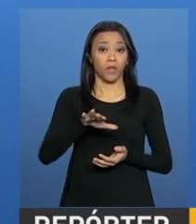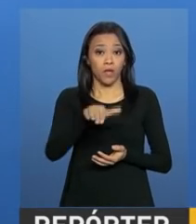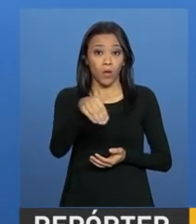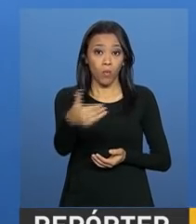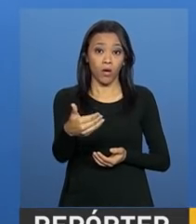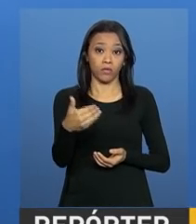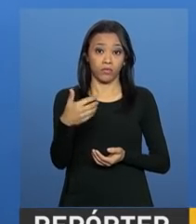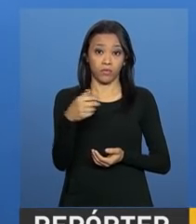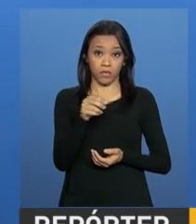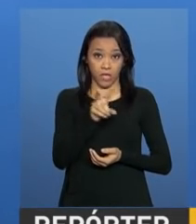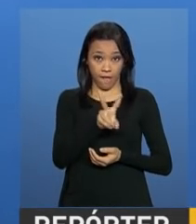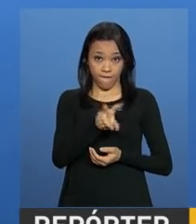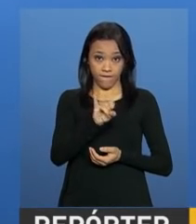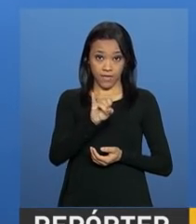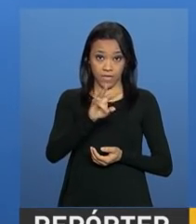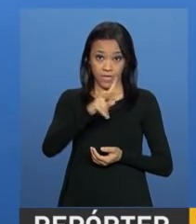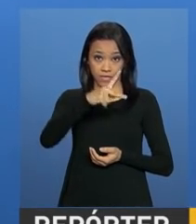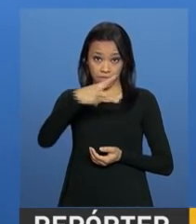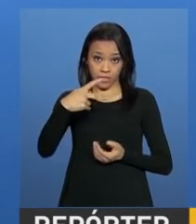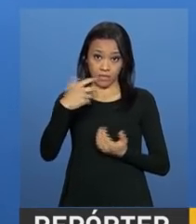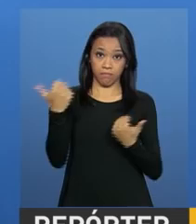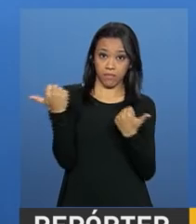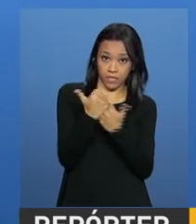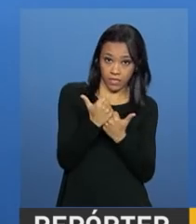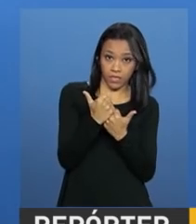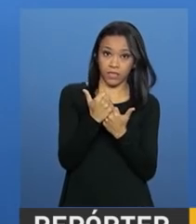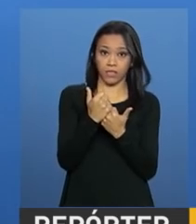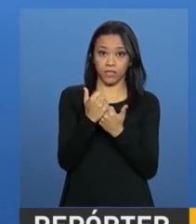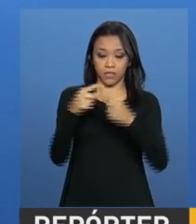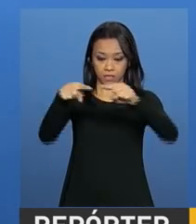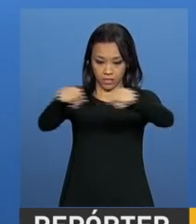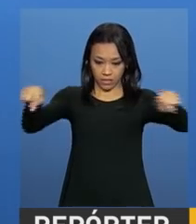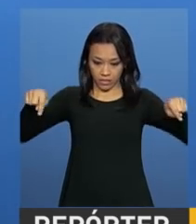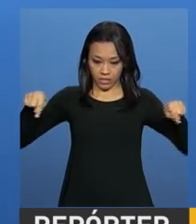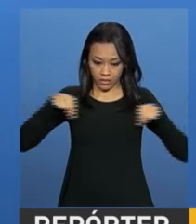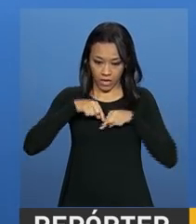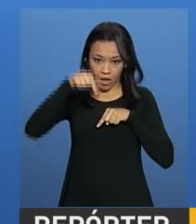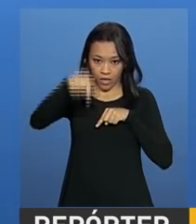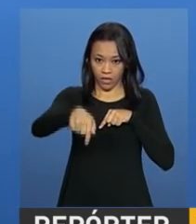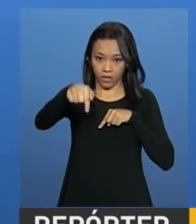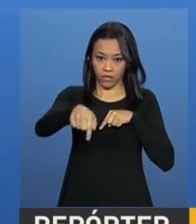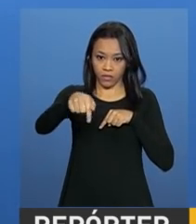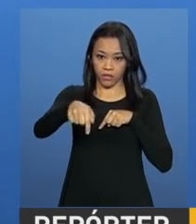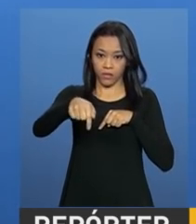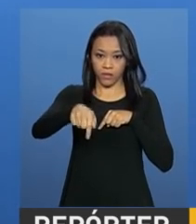vice-presidência nesta sala e esta sala já ouviu